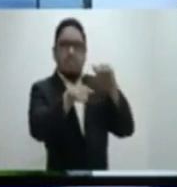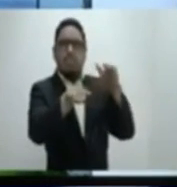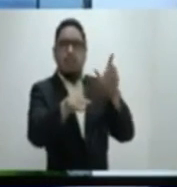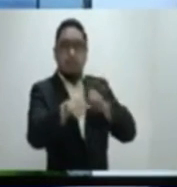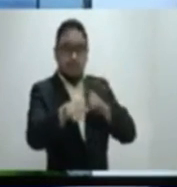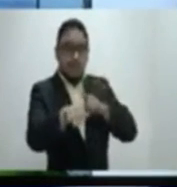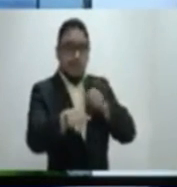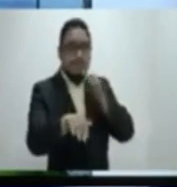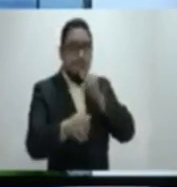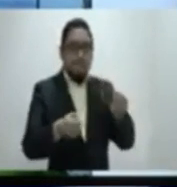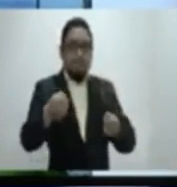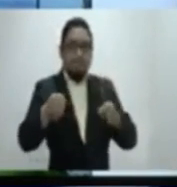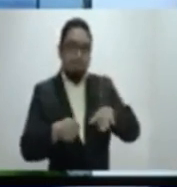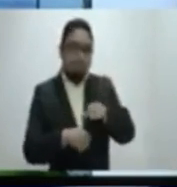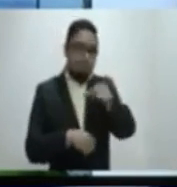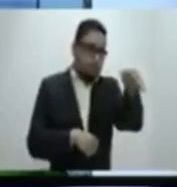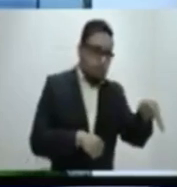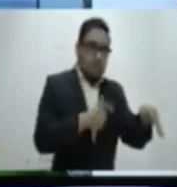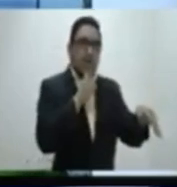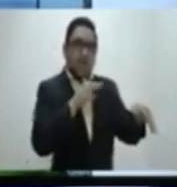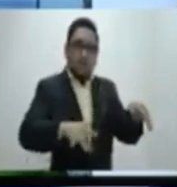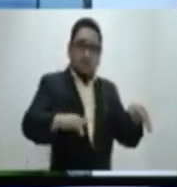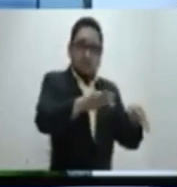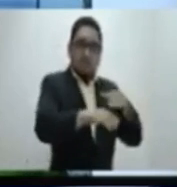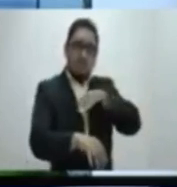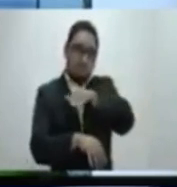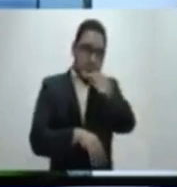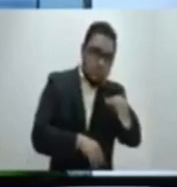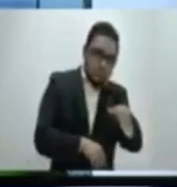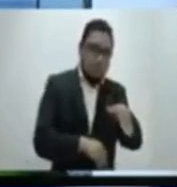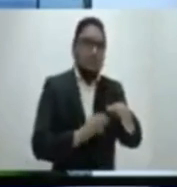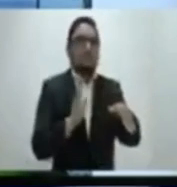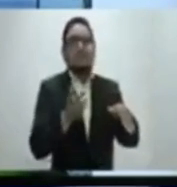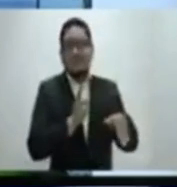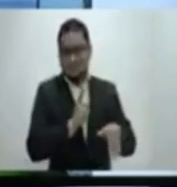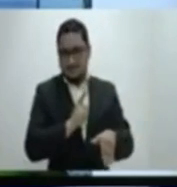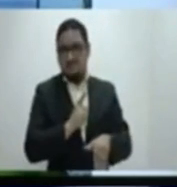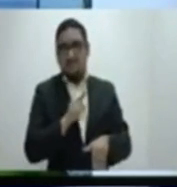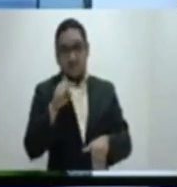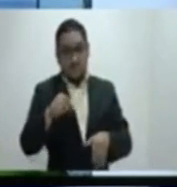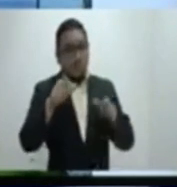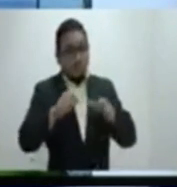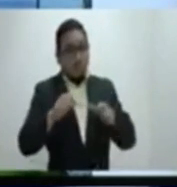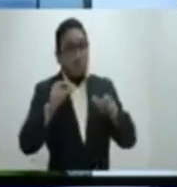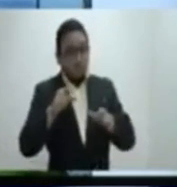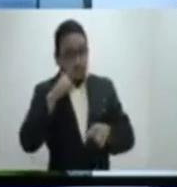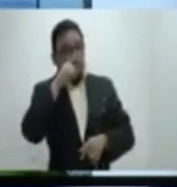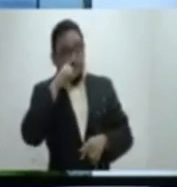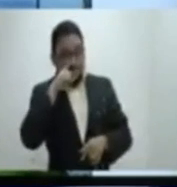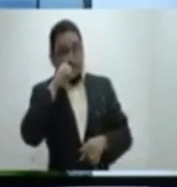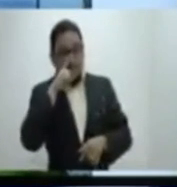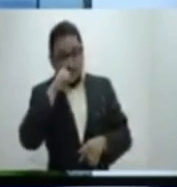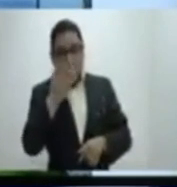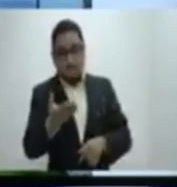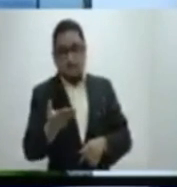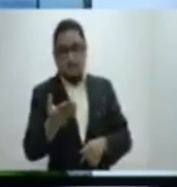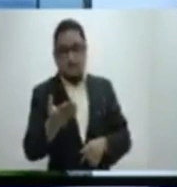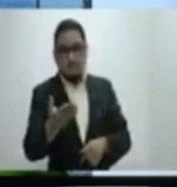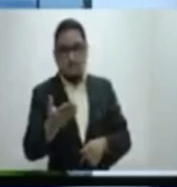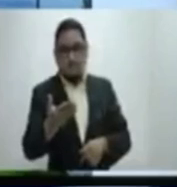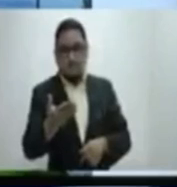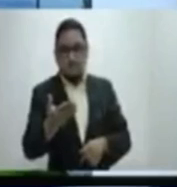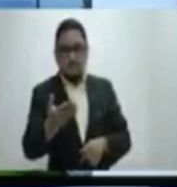o controle dos seus veículos e caíram no igarapé. Inclusive já aconteceu mortes, e é um local bastante perigoso. Quem passa pela Avenida